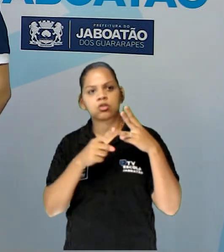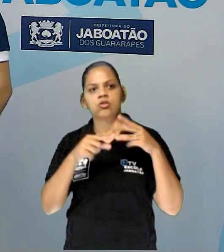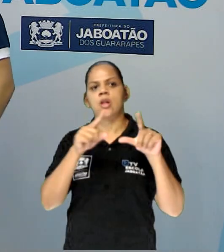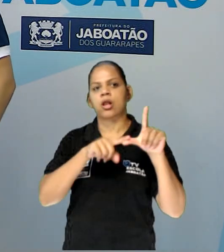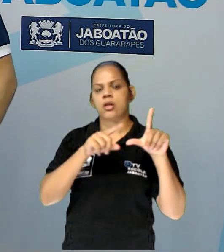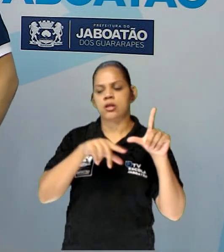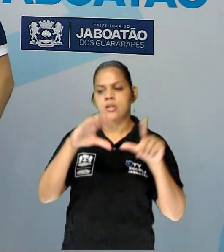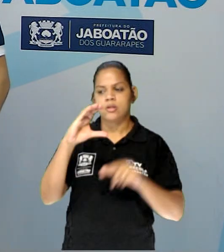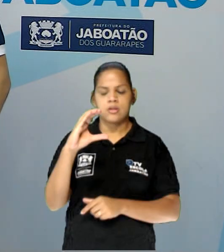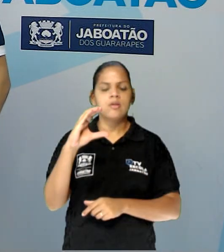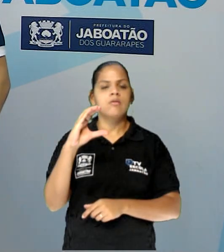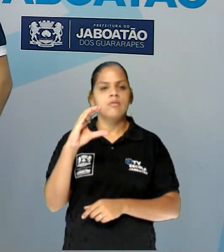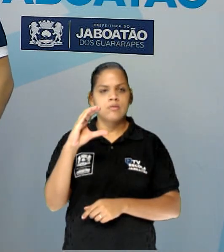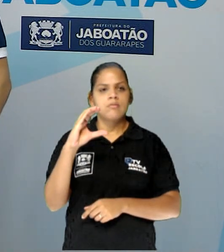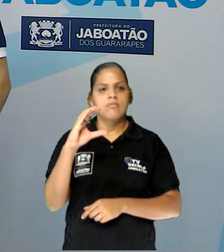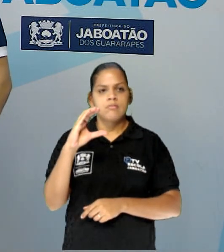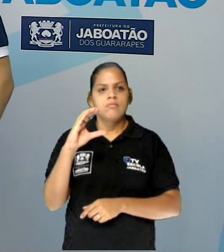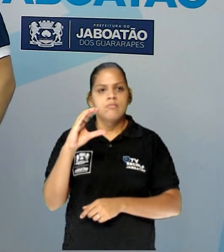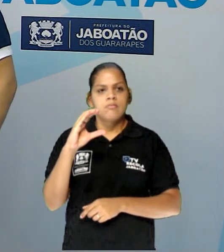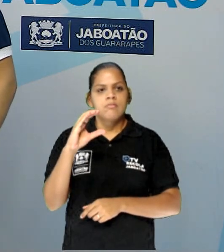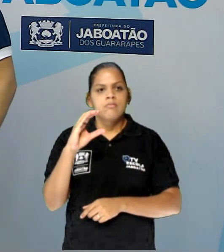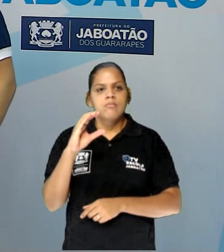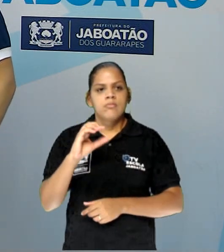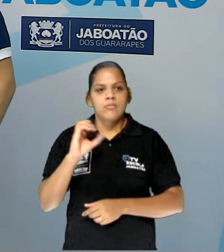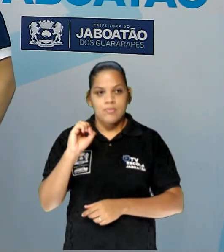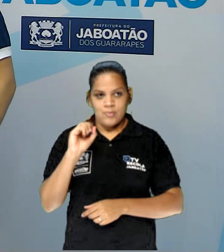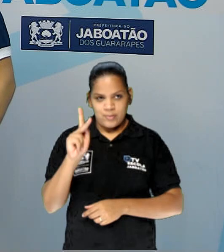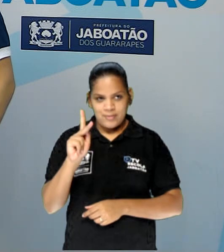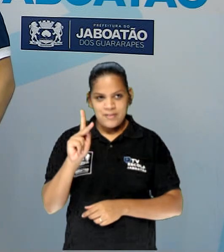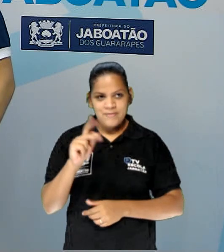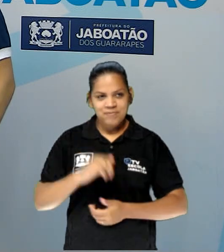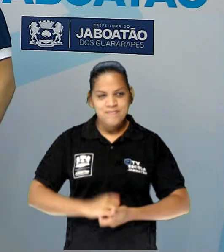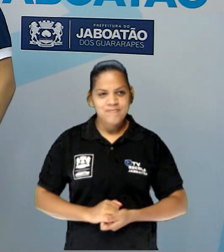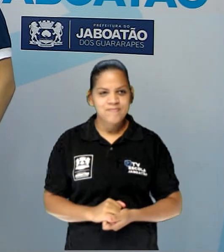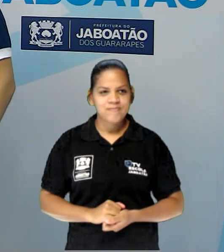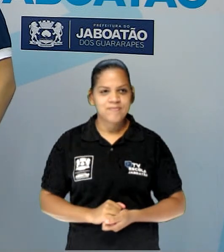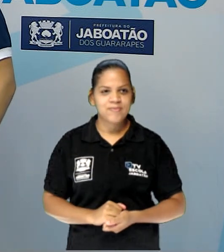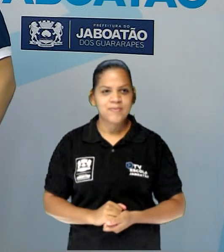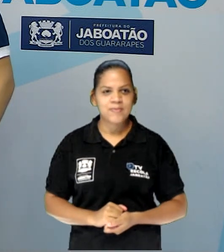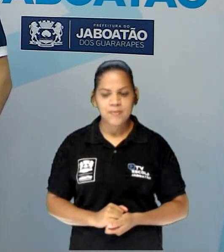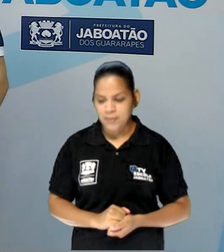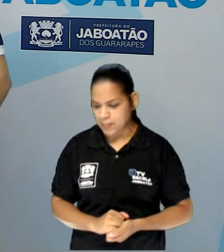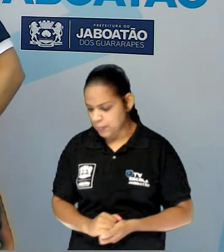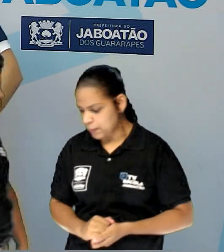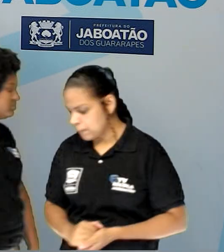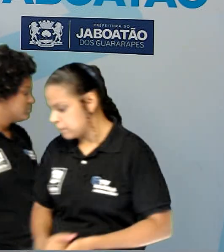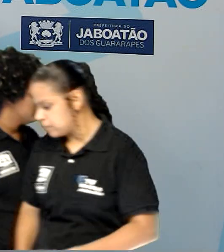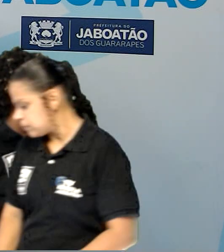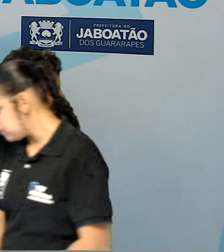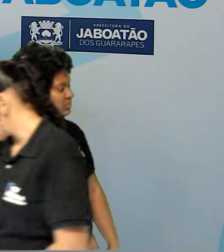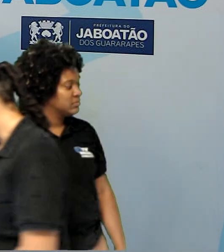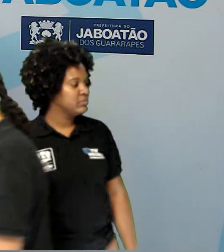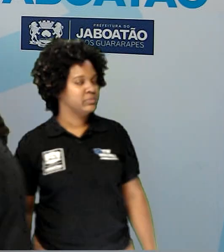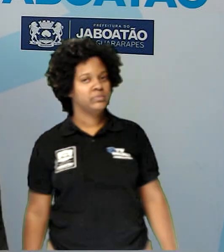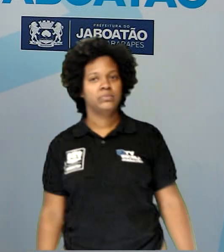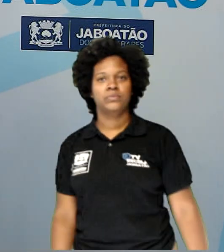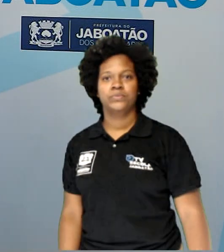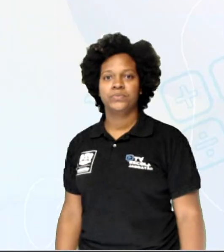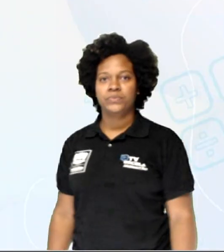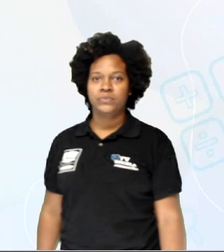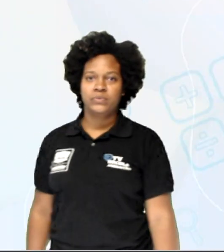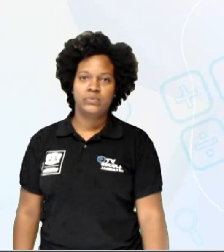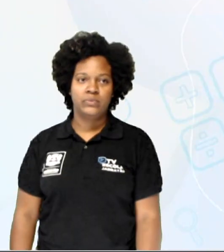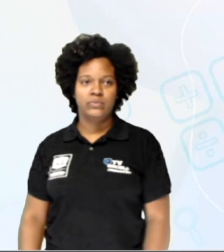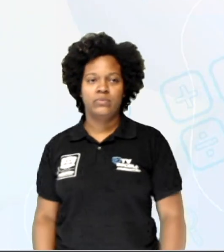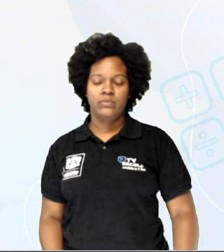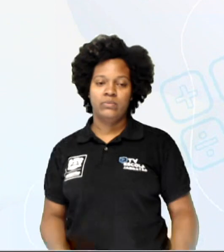C. Itens 2 e 3 é que estão verdadeiros. Ok, pessoal? Vamos adiante, estamos quase no final deste nosso encontro. Vamos agora